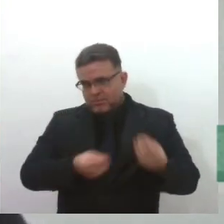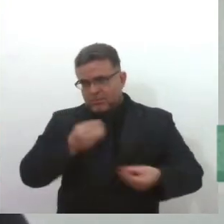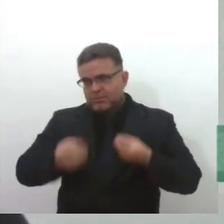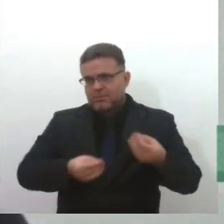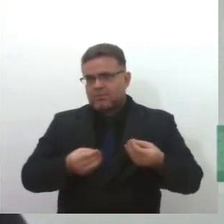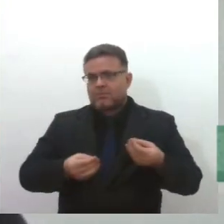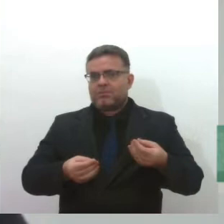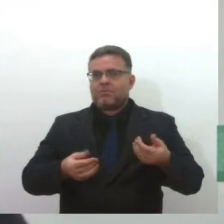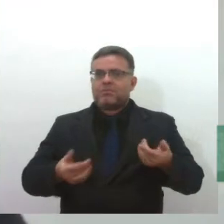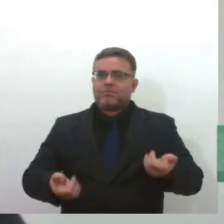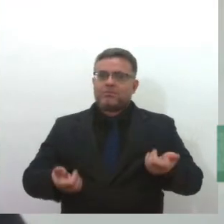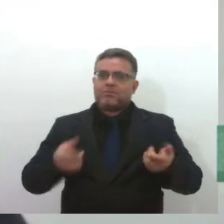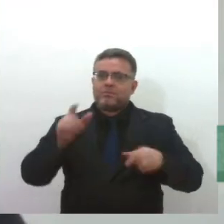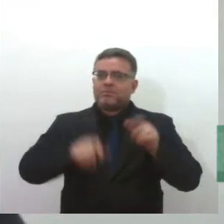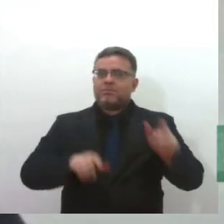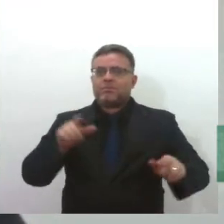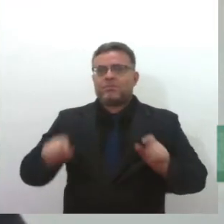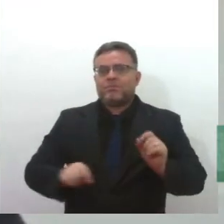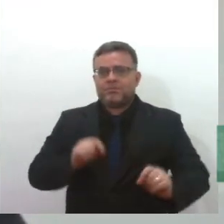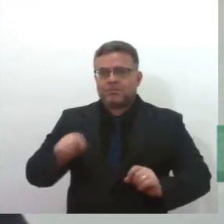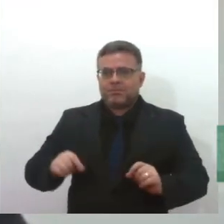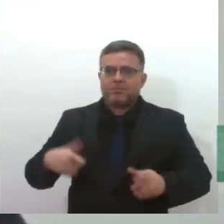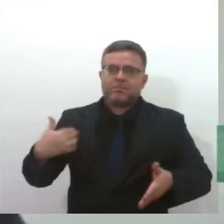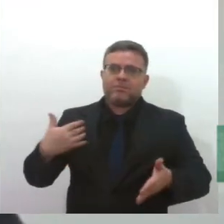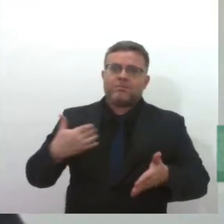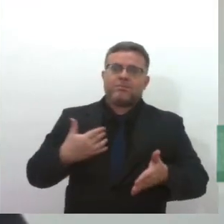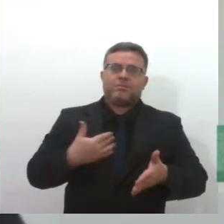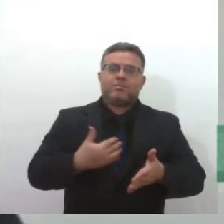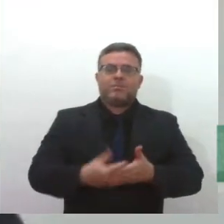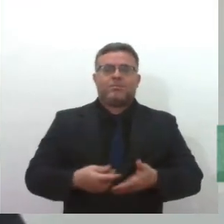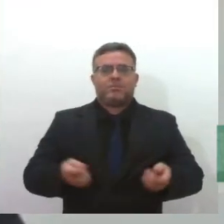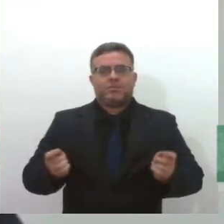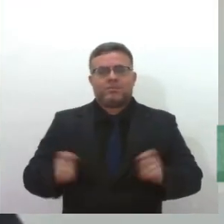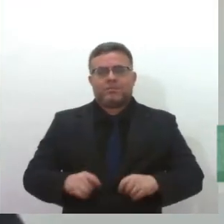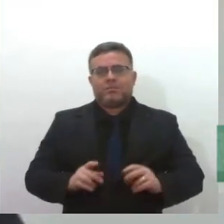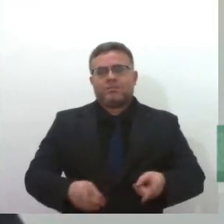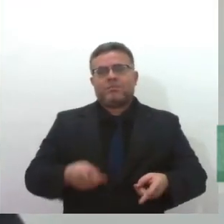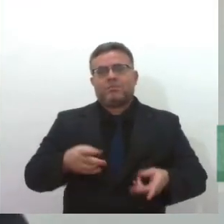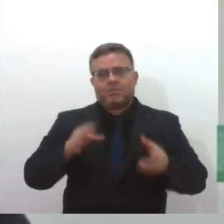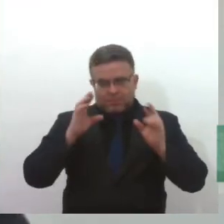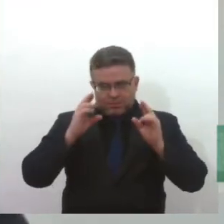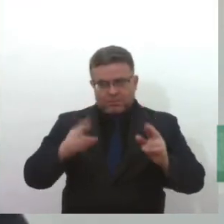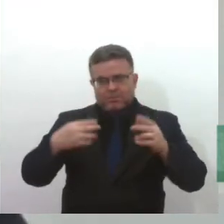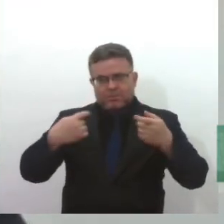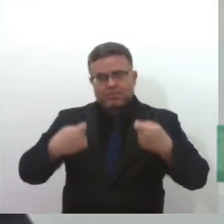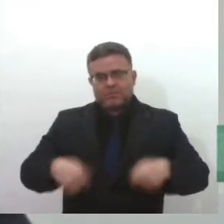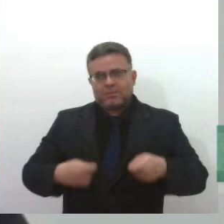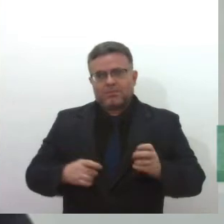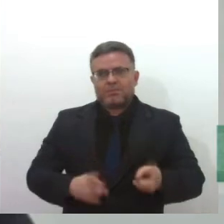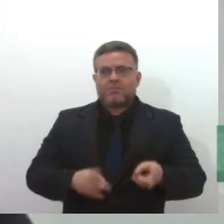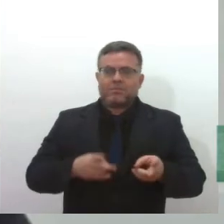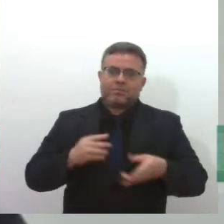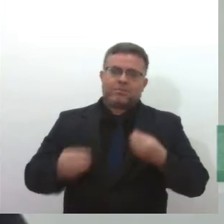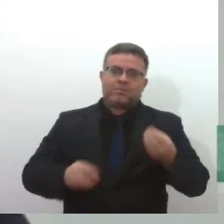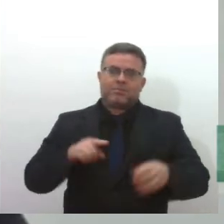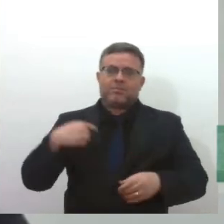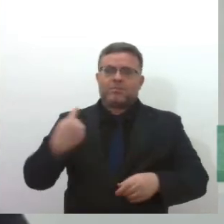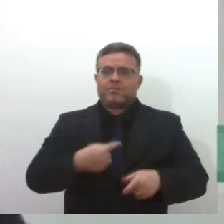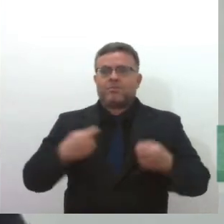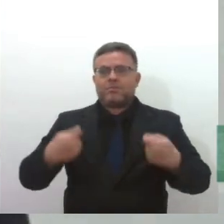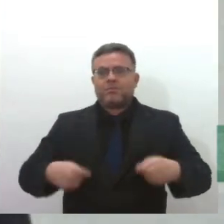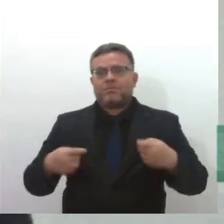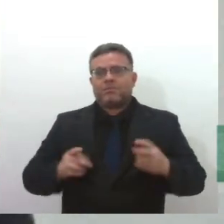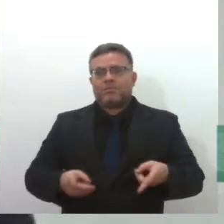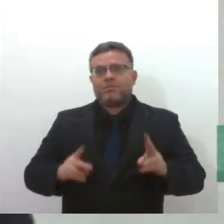dignidade humana, a dignidade sexual das vítimas, elas devem ser respeitadas também, e nós devemos